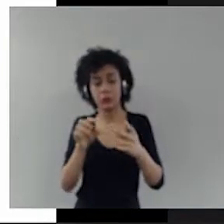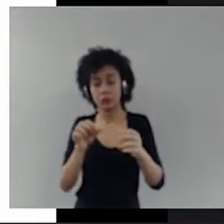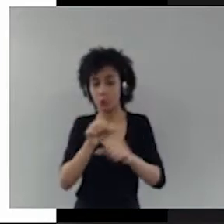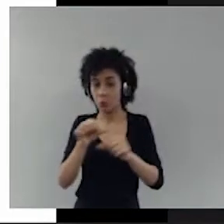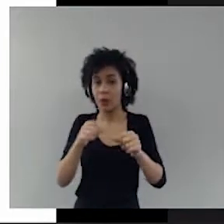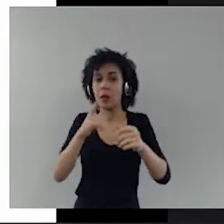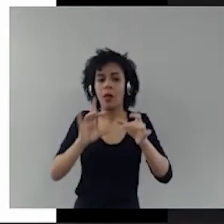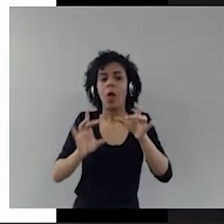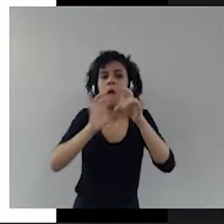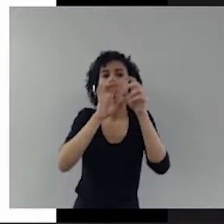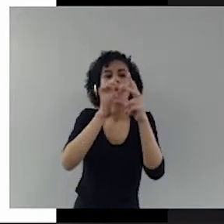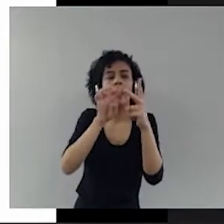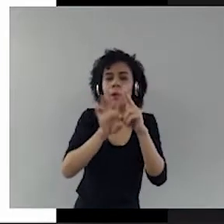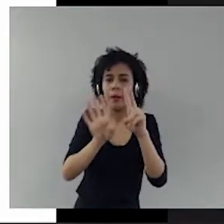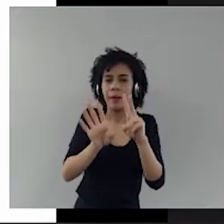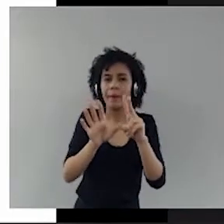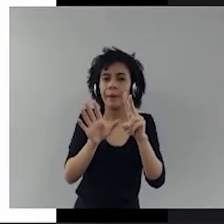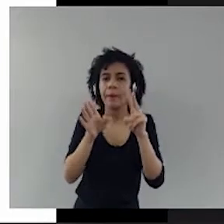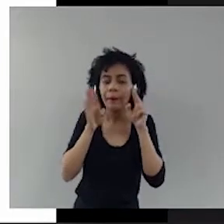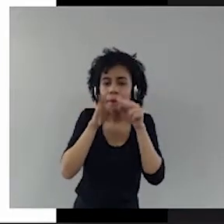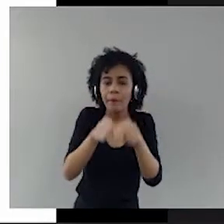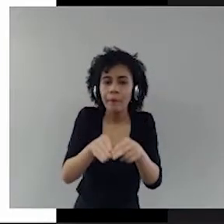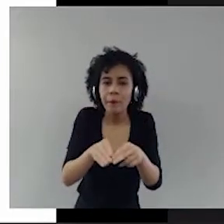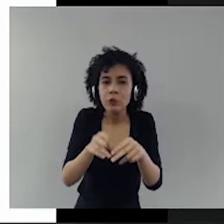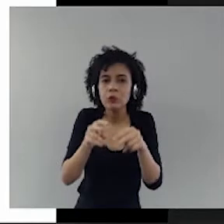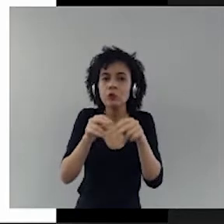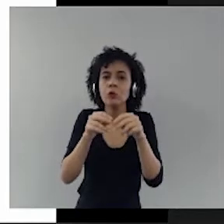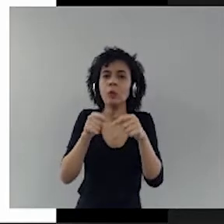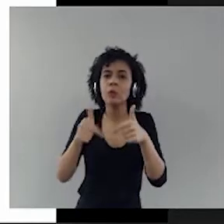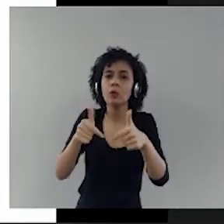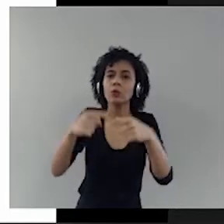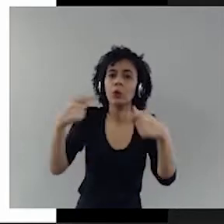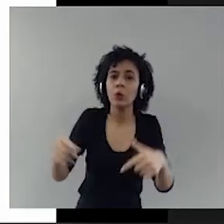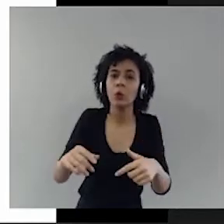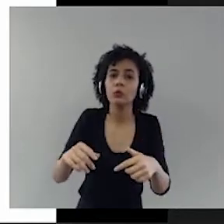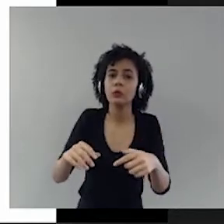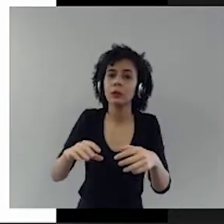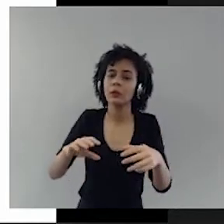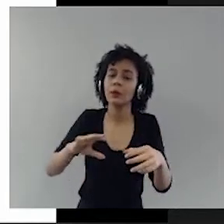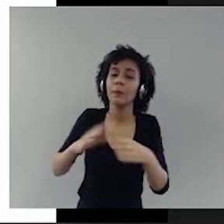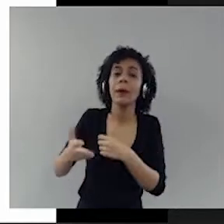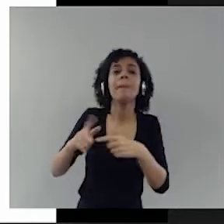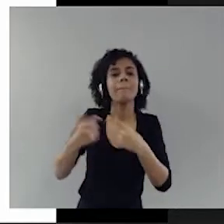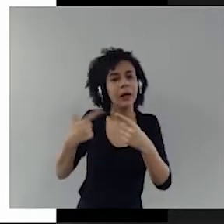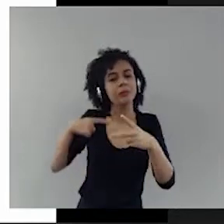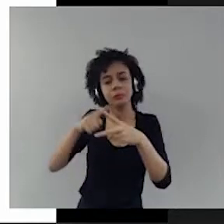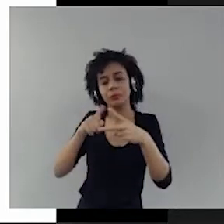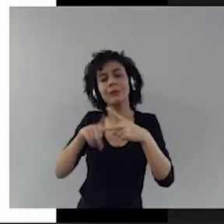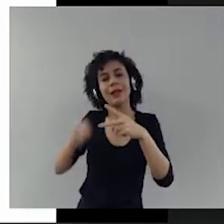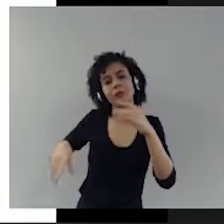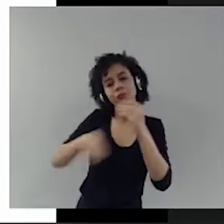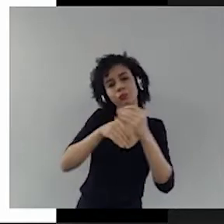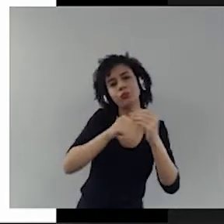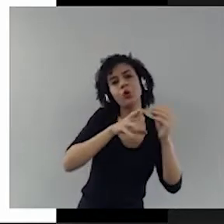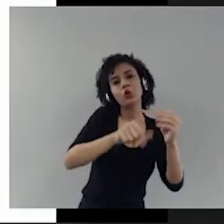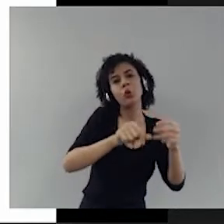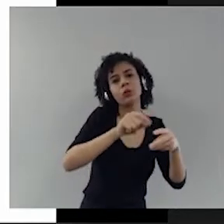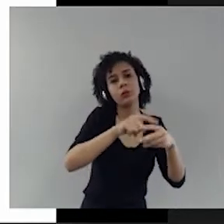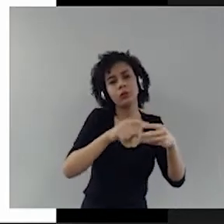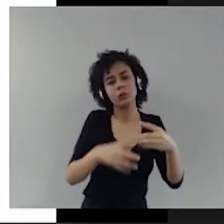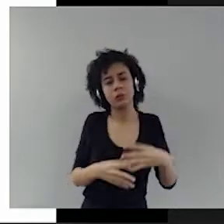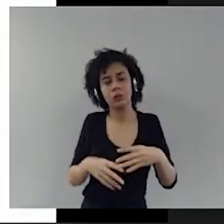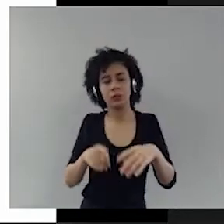diretamente relacionadas ao enfrentamento da academia mas se aplicam a todas as licitações realizadas nesse